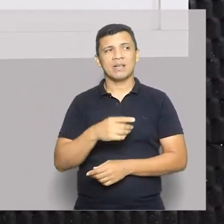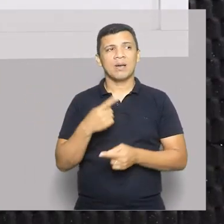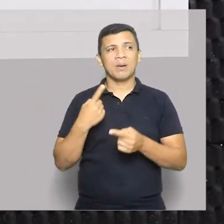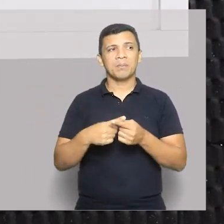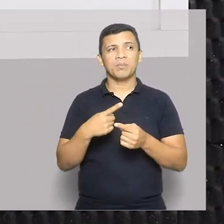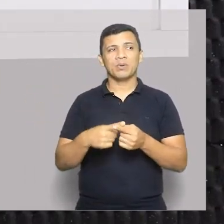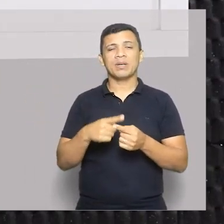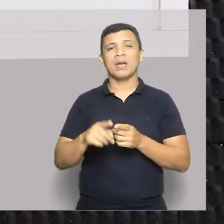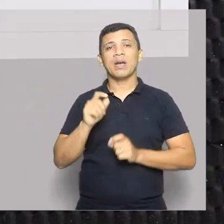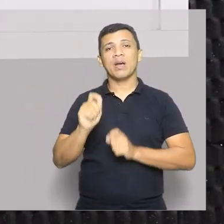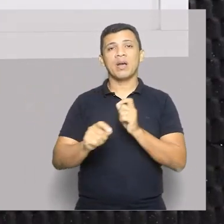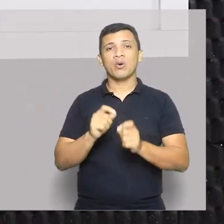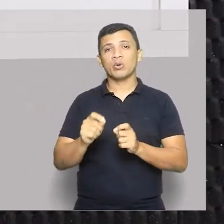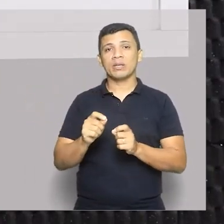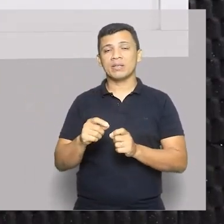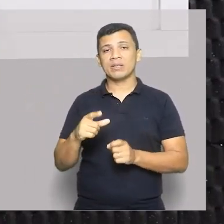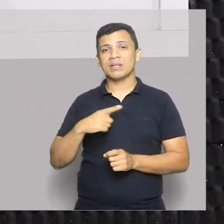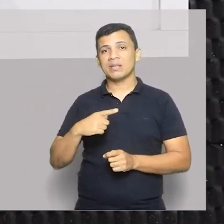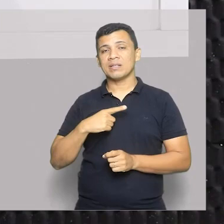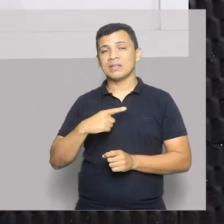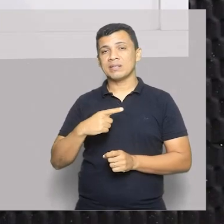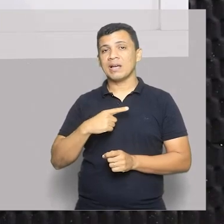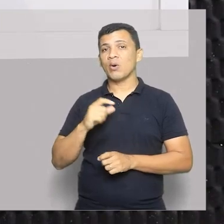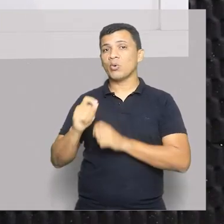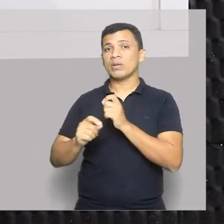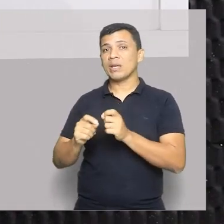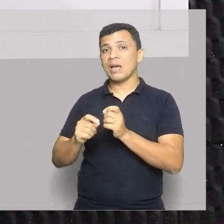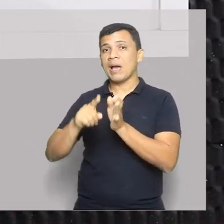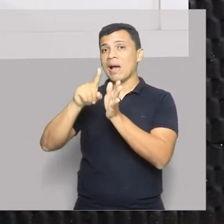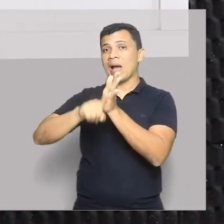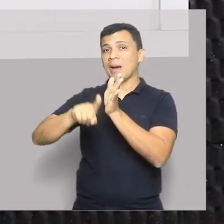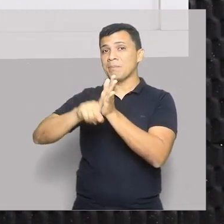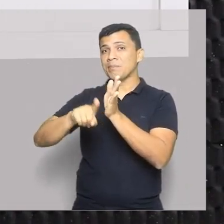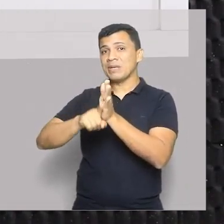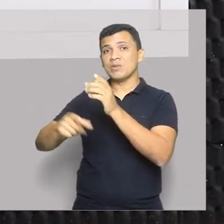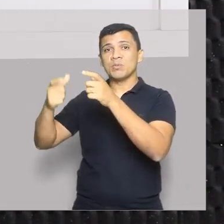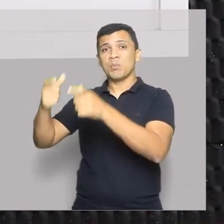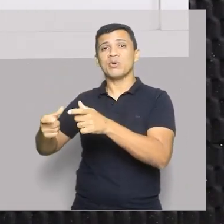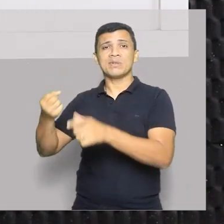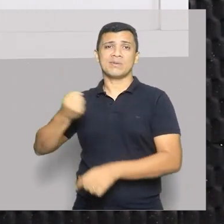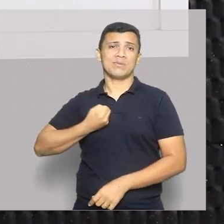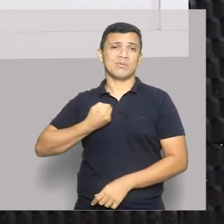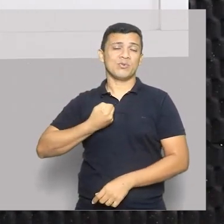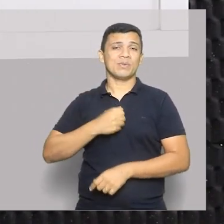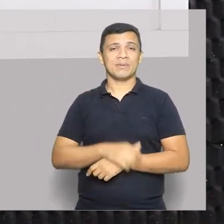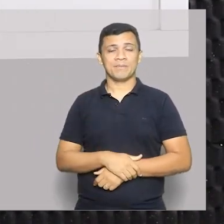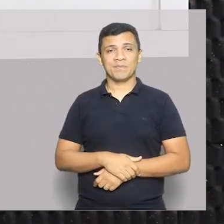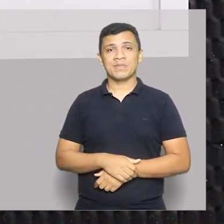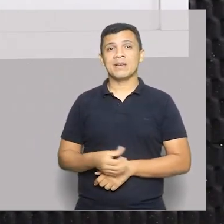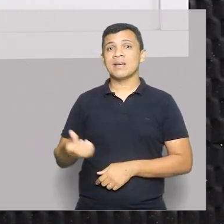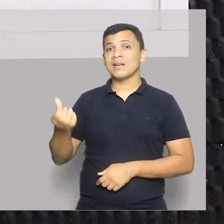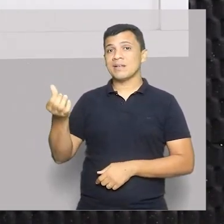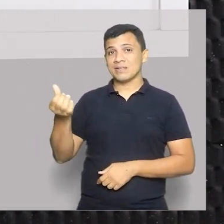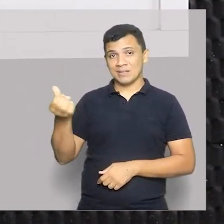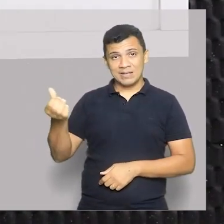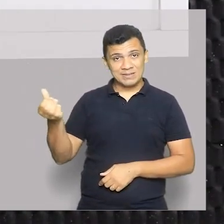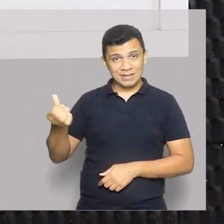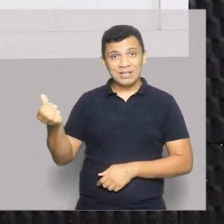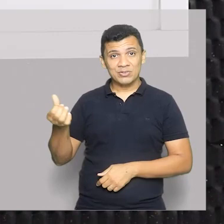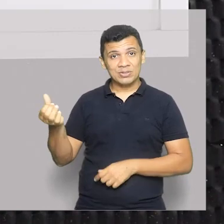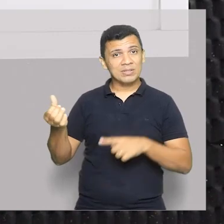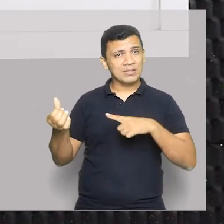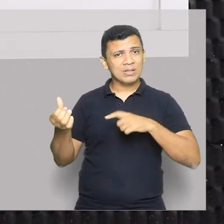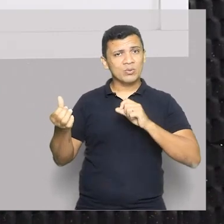3/4 é uma unidade a menos que a posição do número. Tá? Então, a gente pode dizer que na sexta etapa, né, você